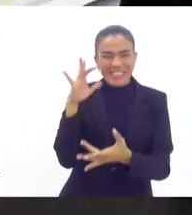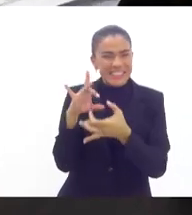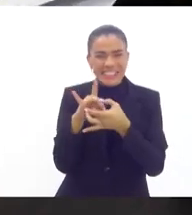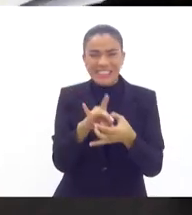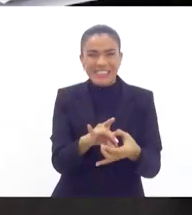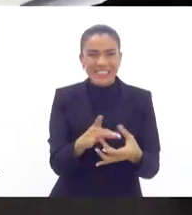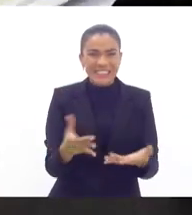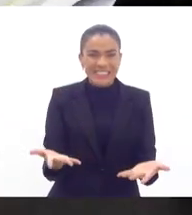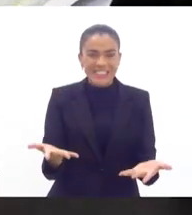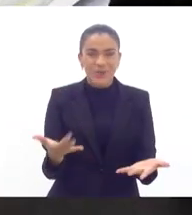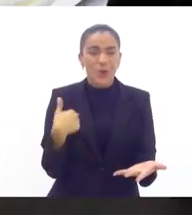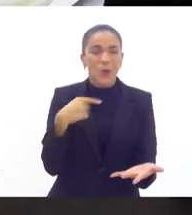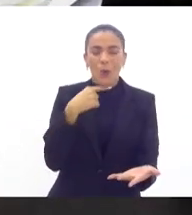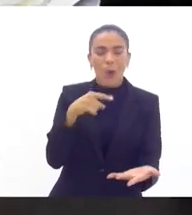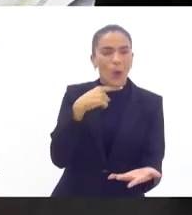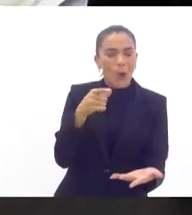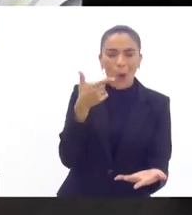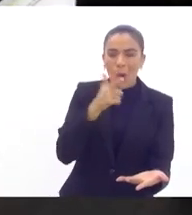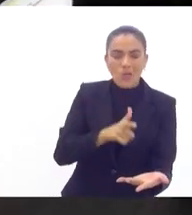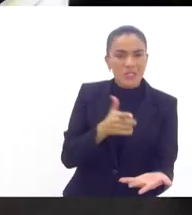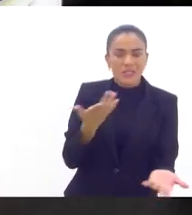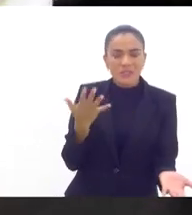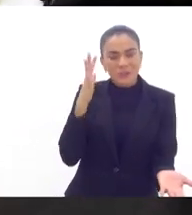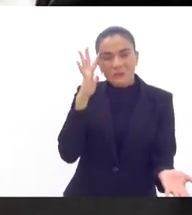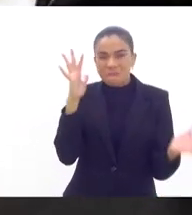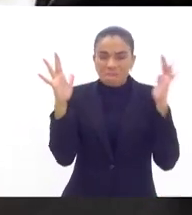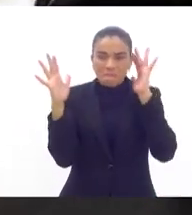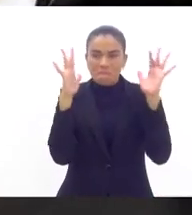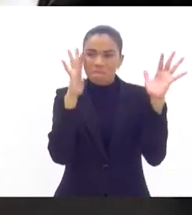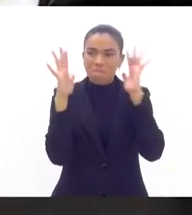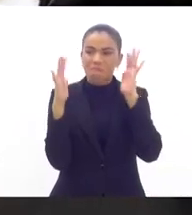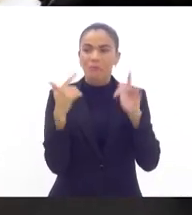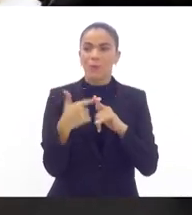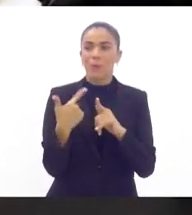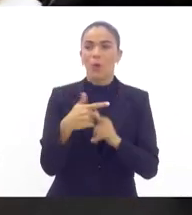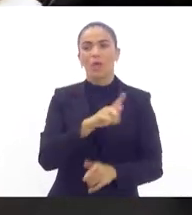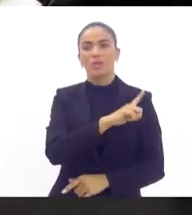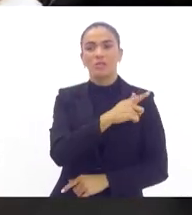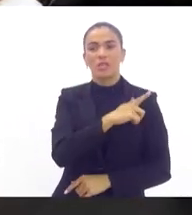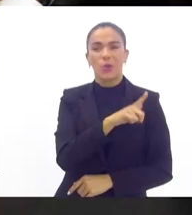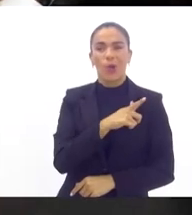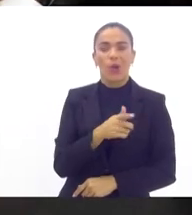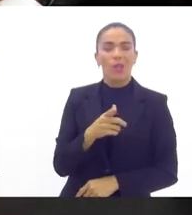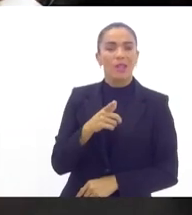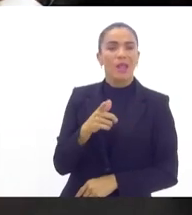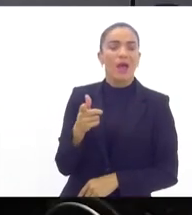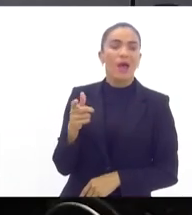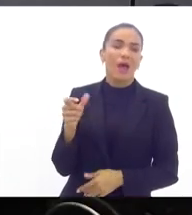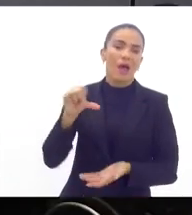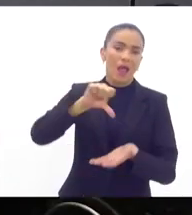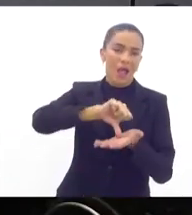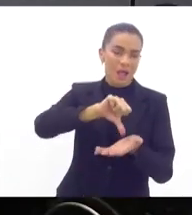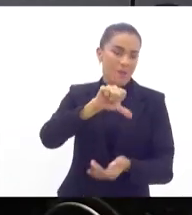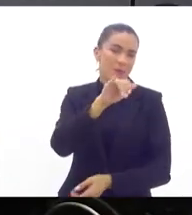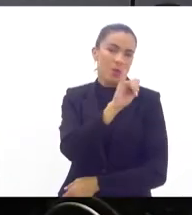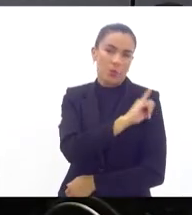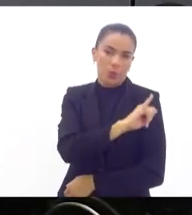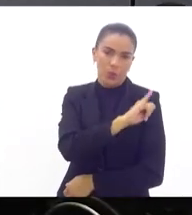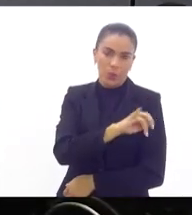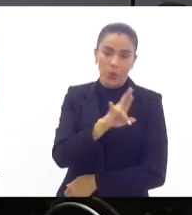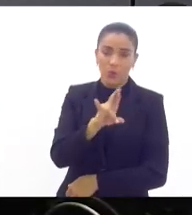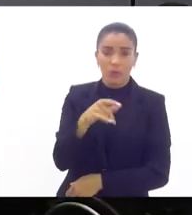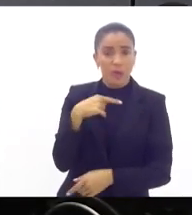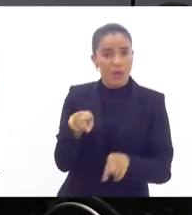eu não consigo enxergar o porquê o gestor na capital do Rio de Janeiro encara a cidade do Rio de